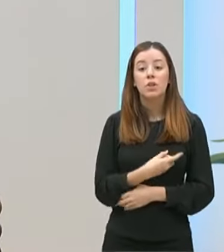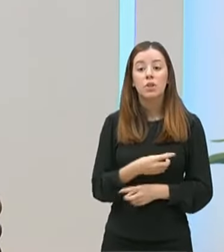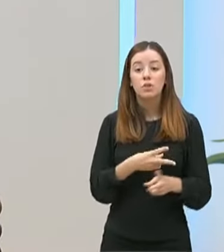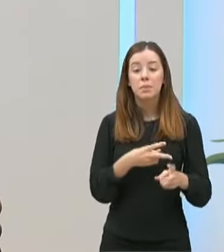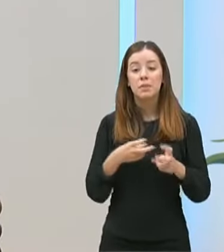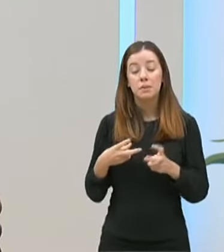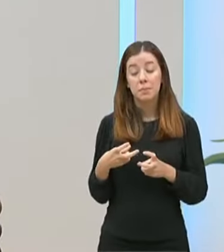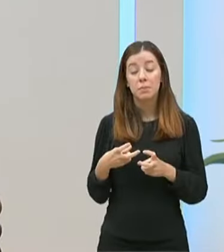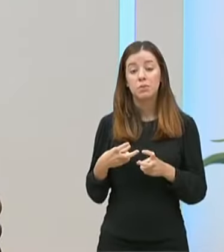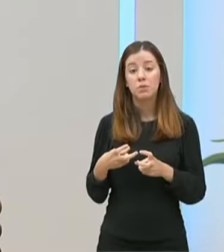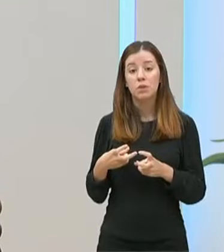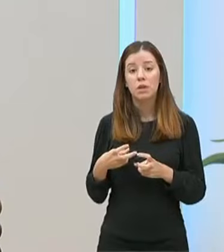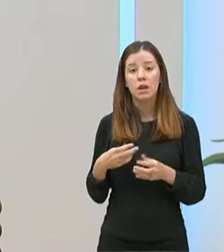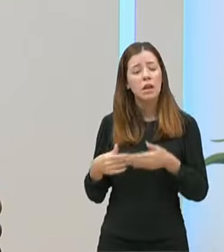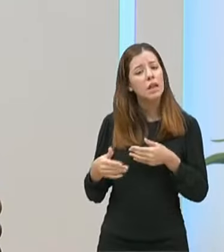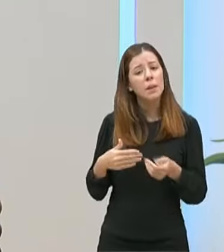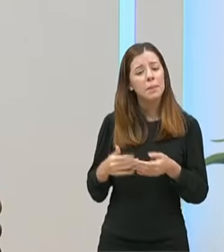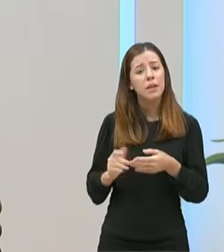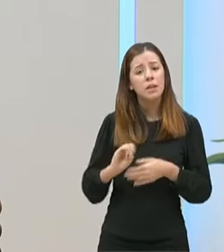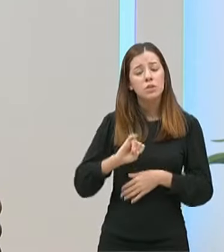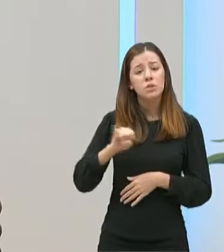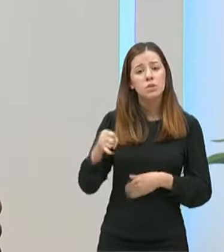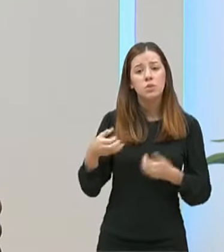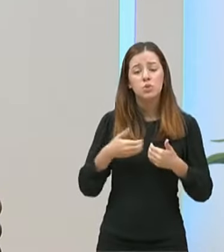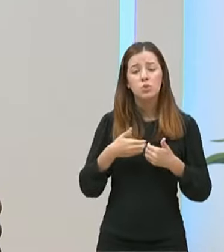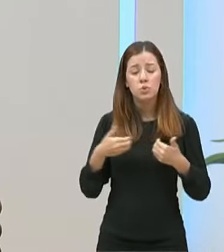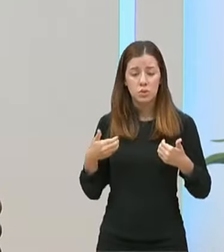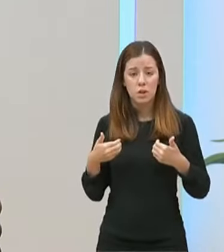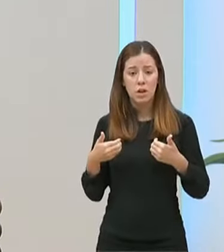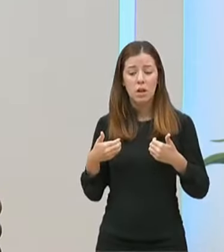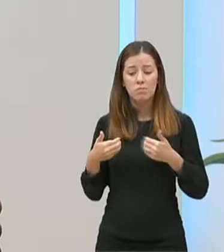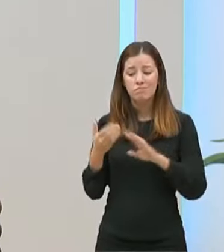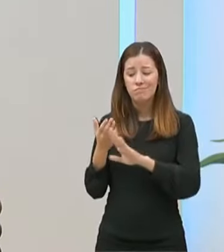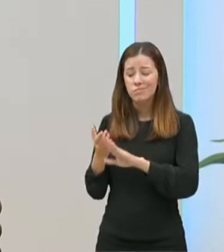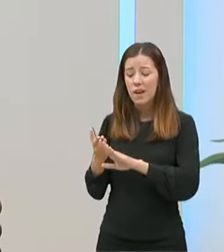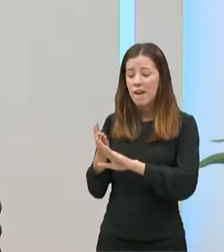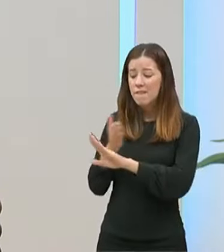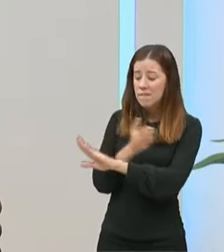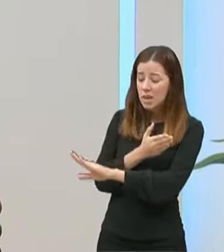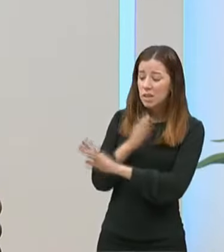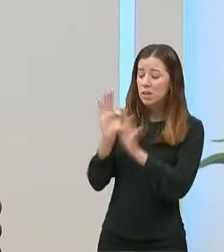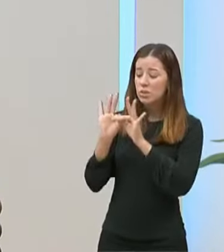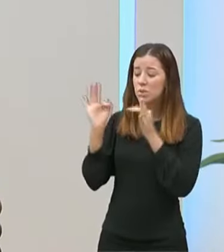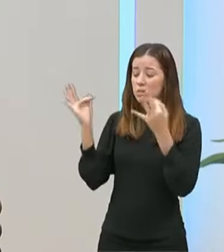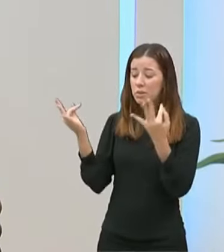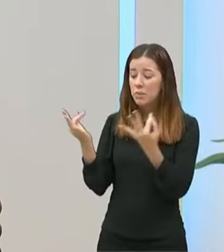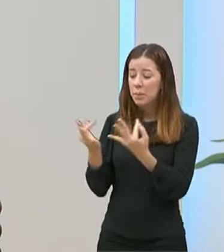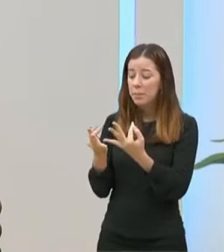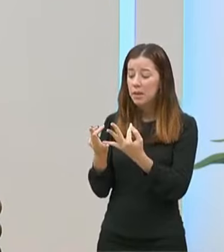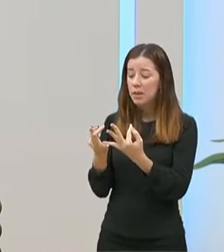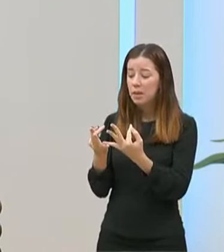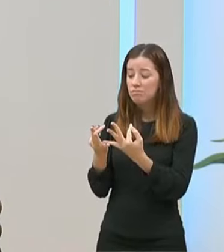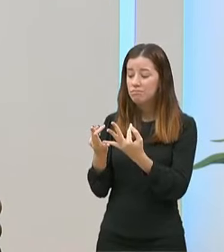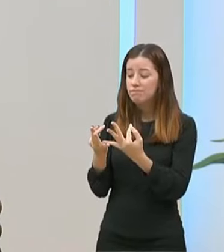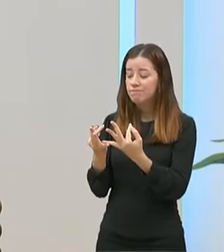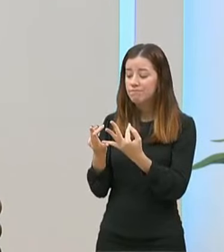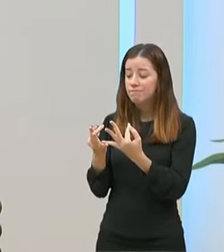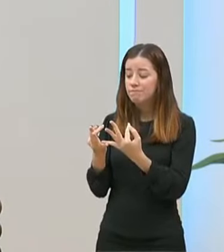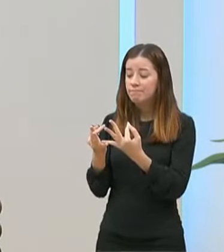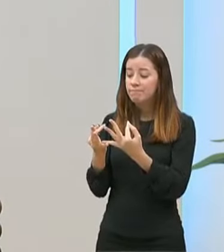mesmo José distante de casa, distante de seu pai, distante da sua mãe,